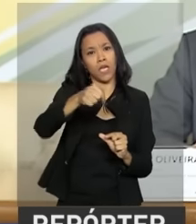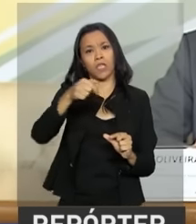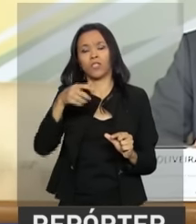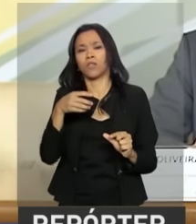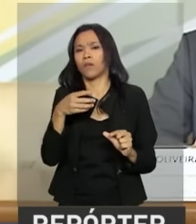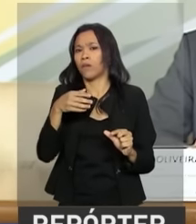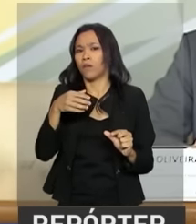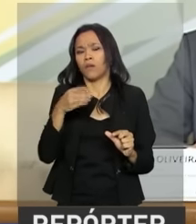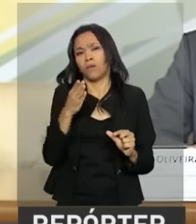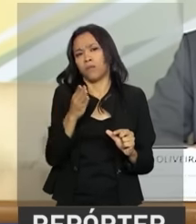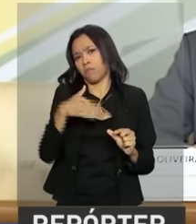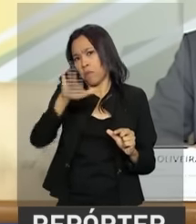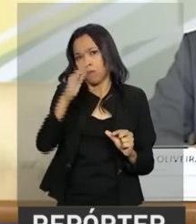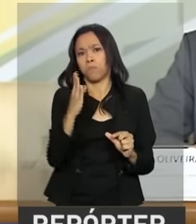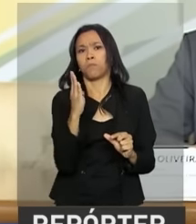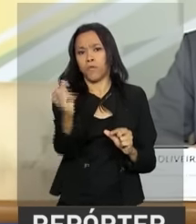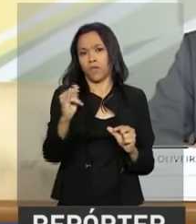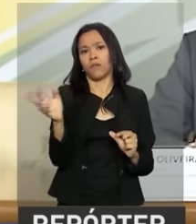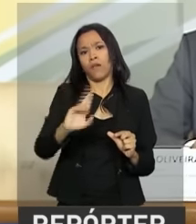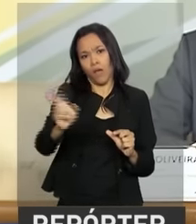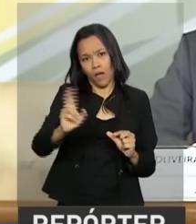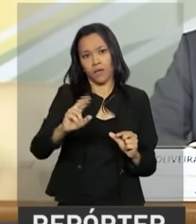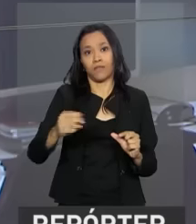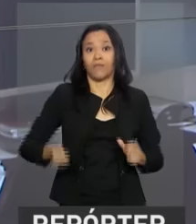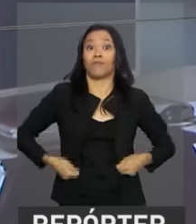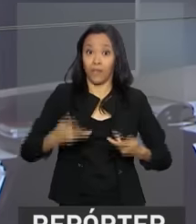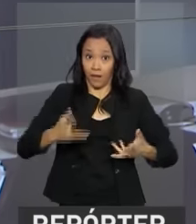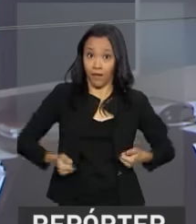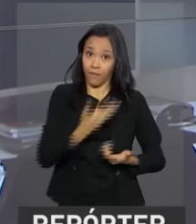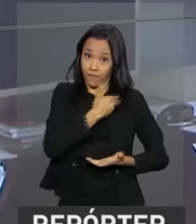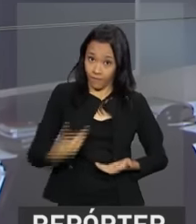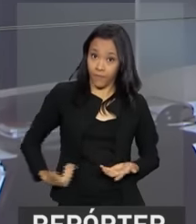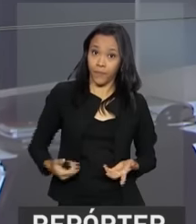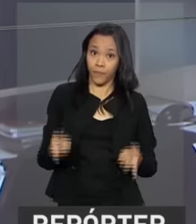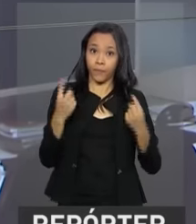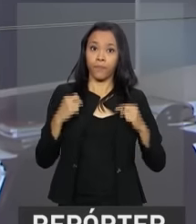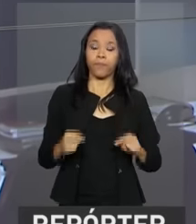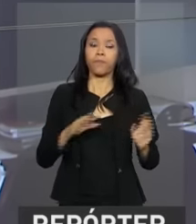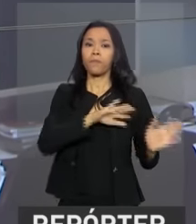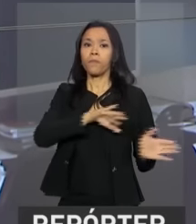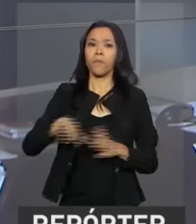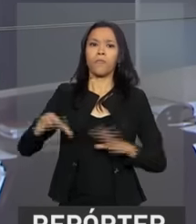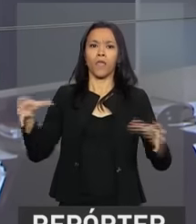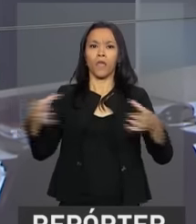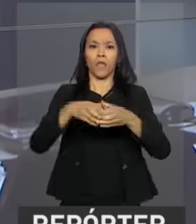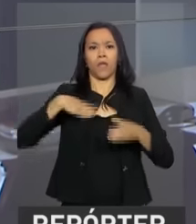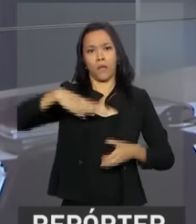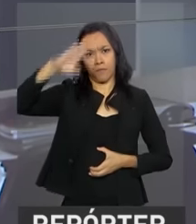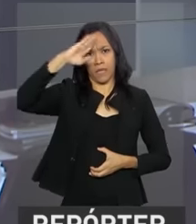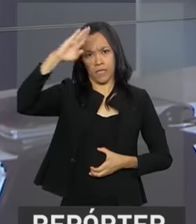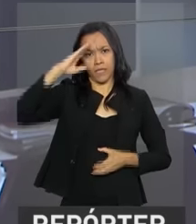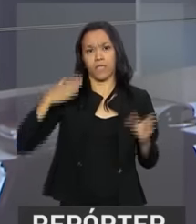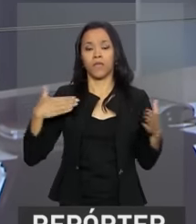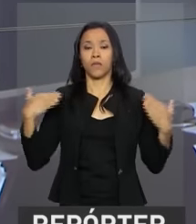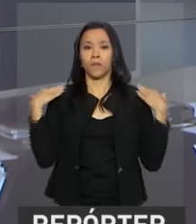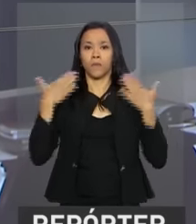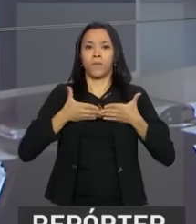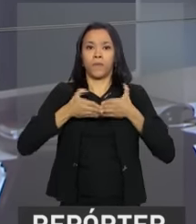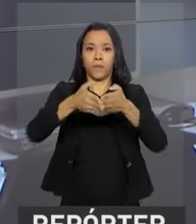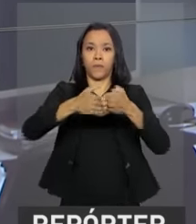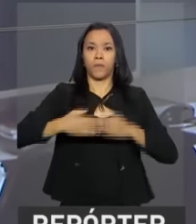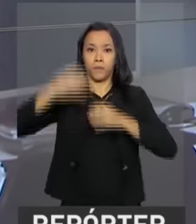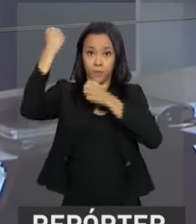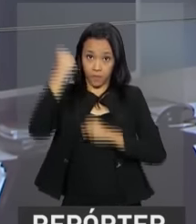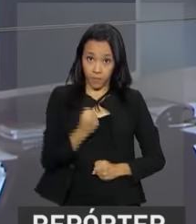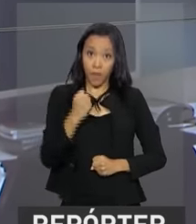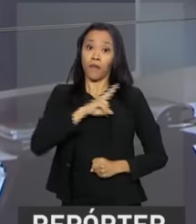reais na despesa pública. As Forças Armadas vão reforçar a segurança no segundo turno